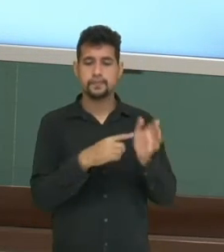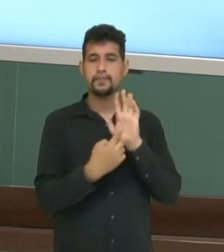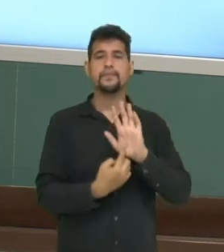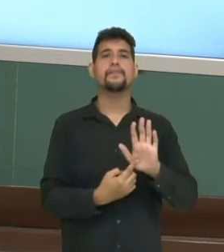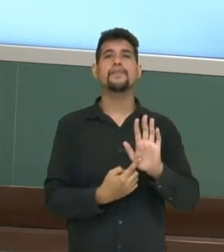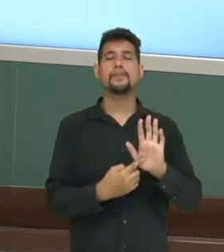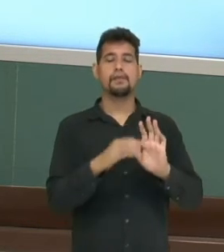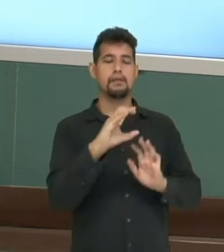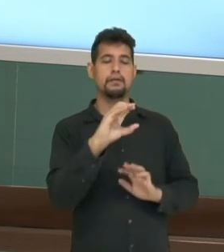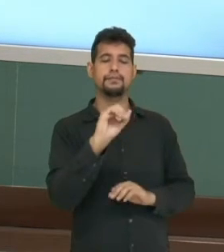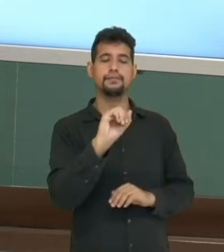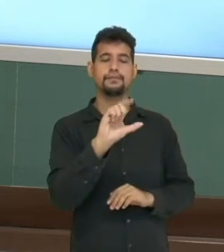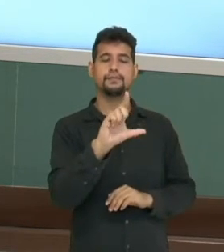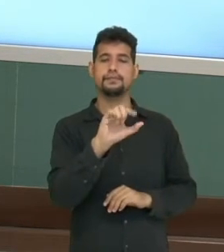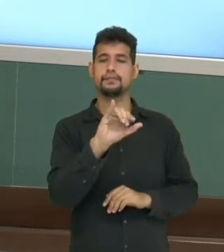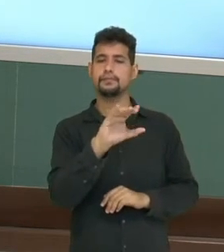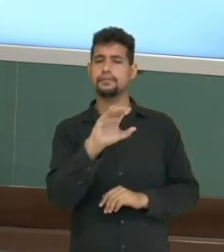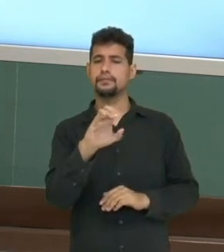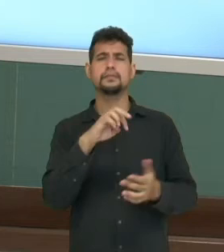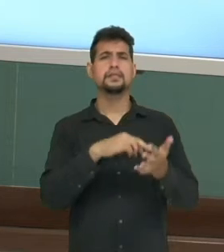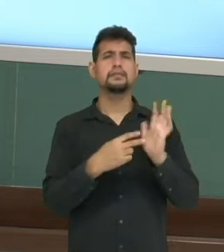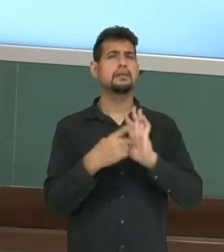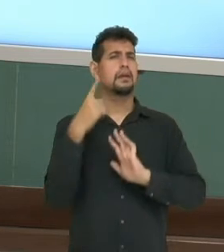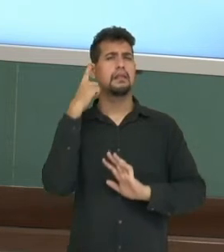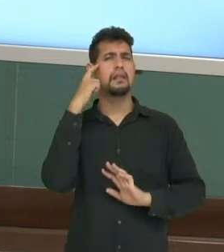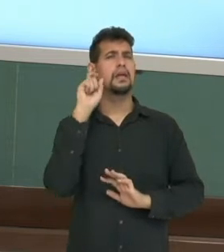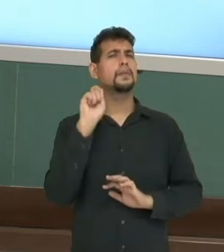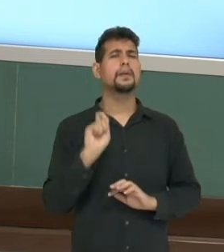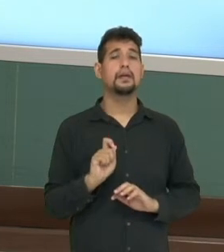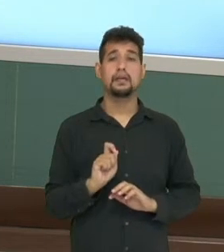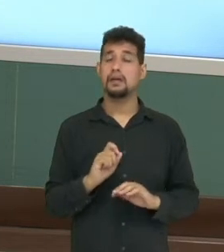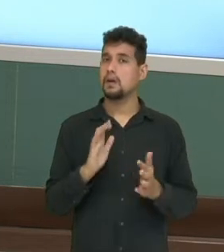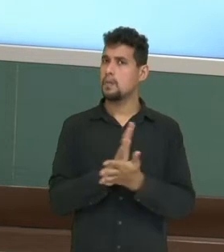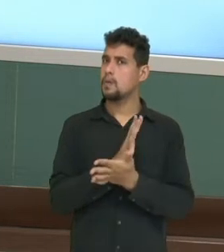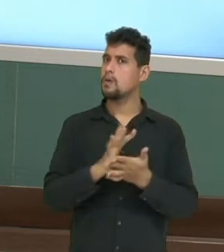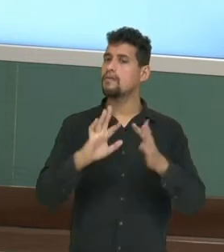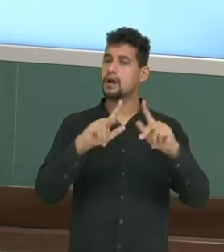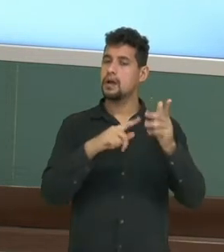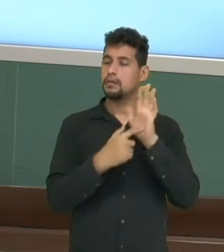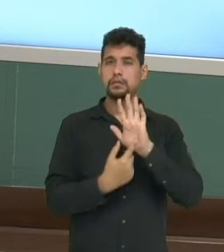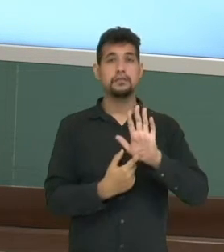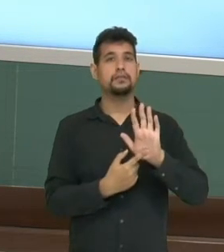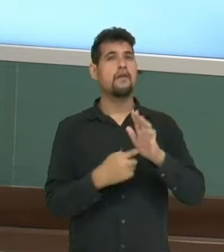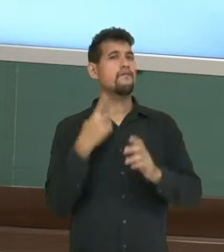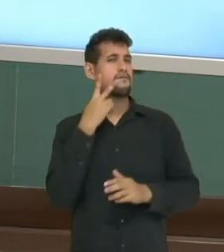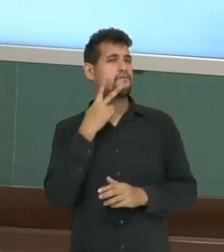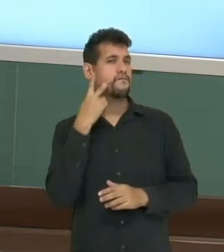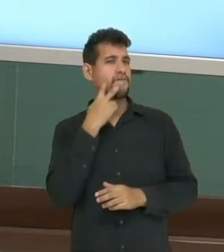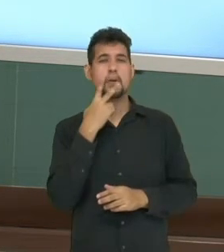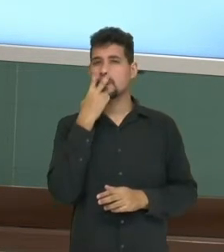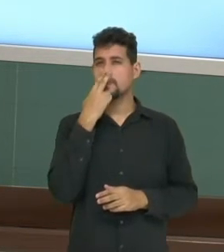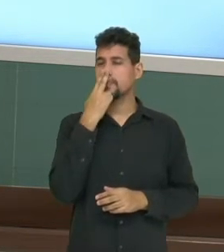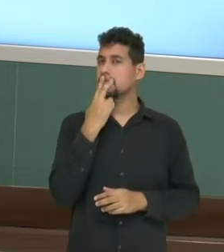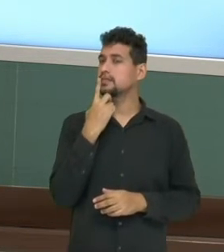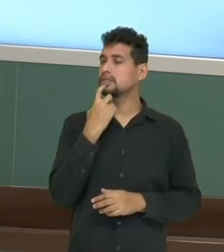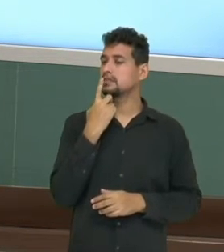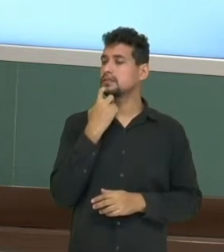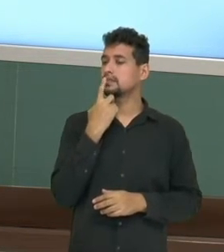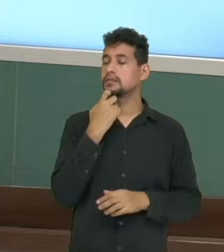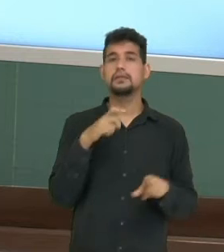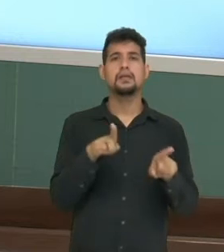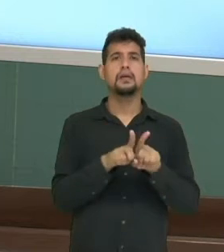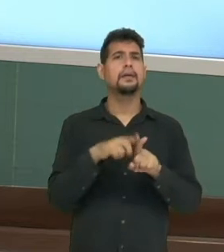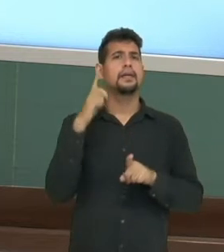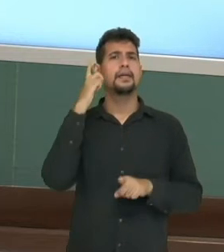o cálice, que dá uma ideia aí tanto de algo que vai guardar o vinho, que parece muito com o sangue, quanto a ideia de